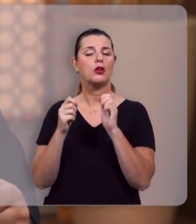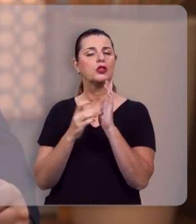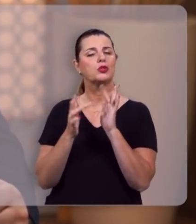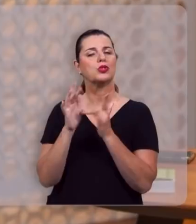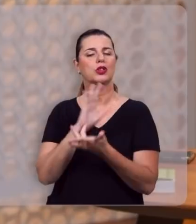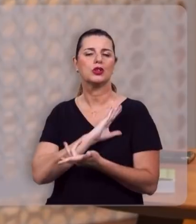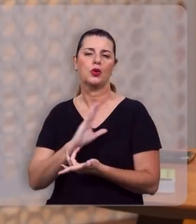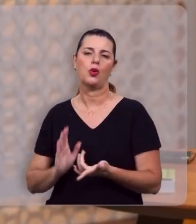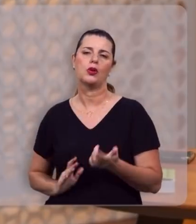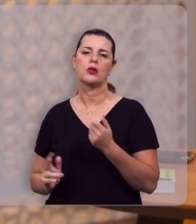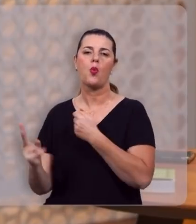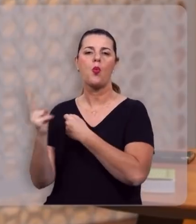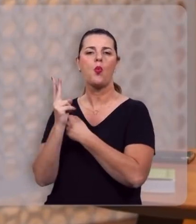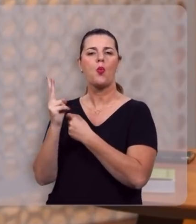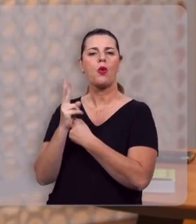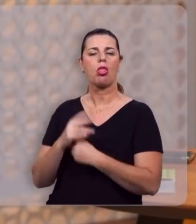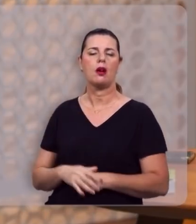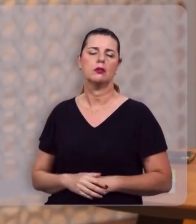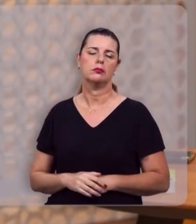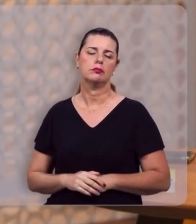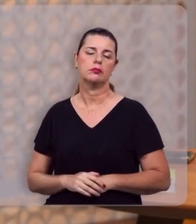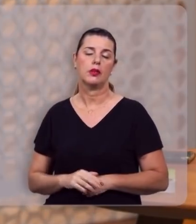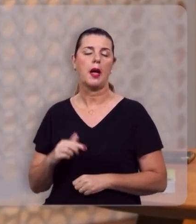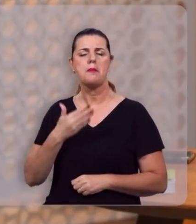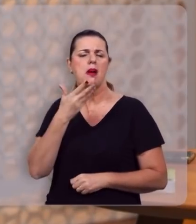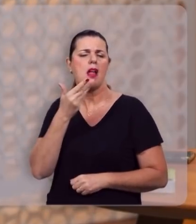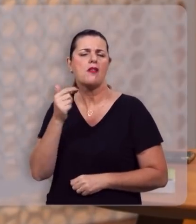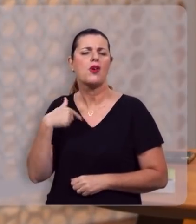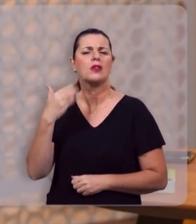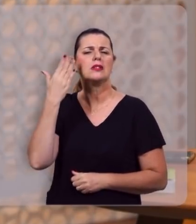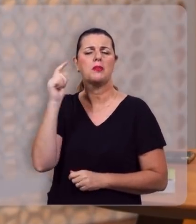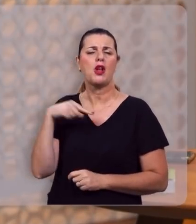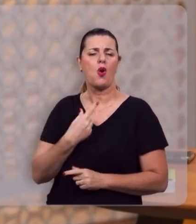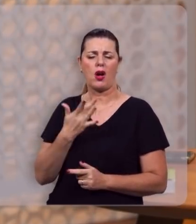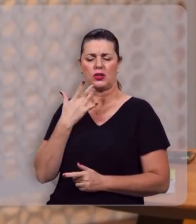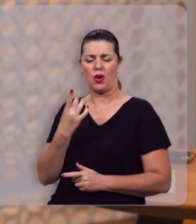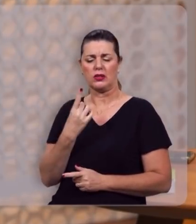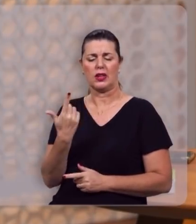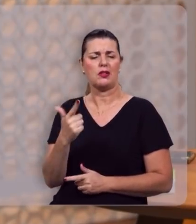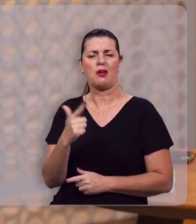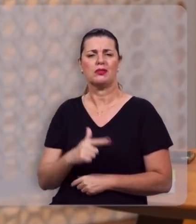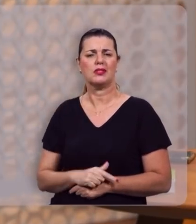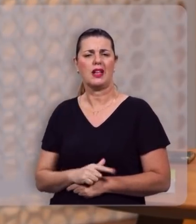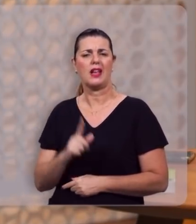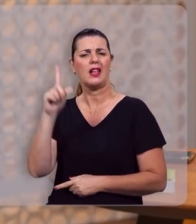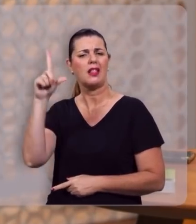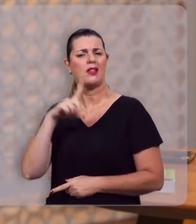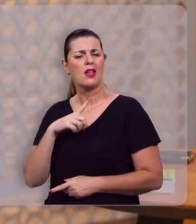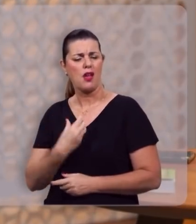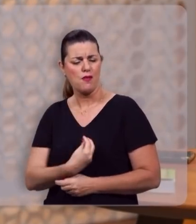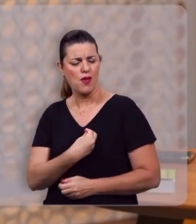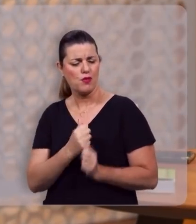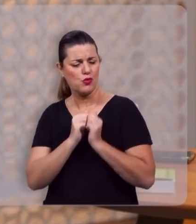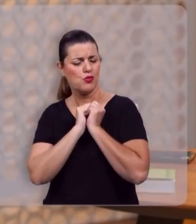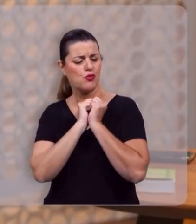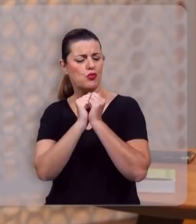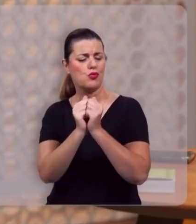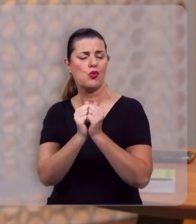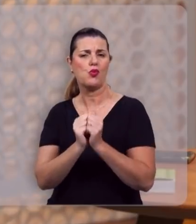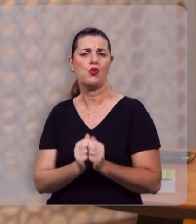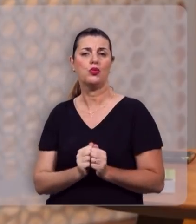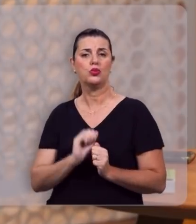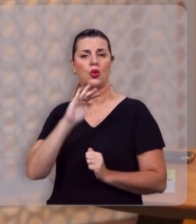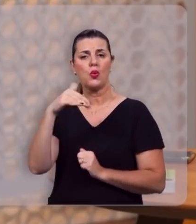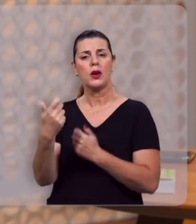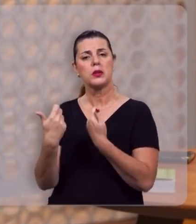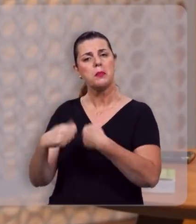te fortalece. Amém. Que maravilhoso saber que não estamos sozinhos, que Ele anda ao nosso lado, que Ele estende para nós a sua